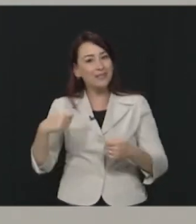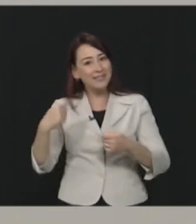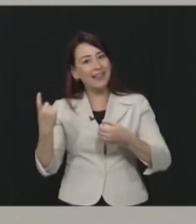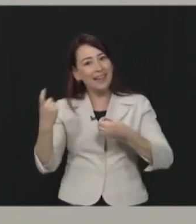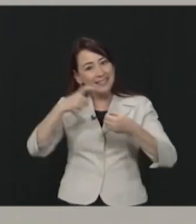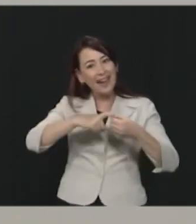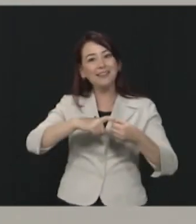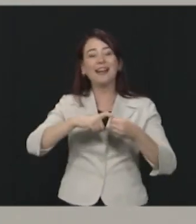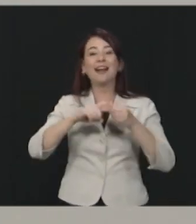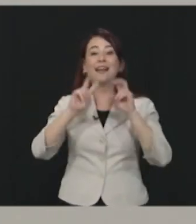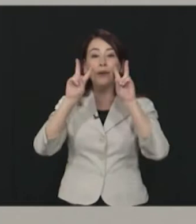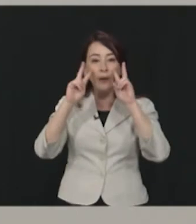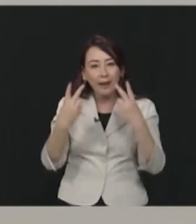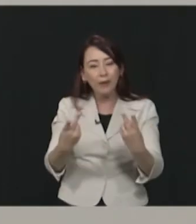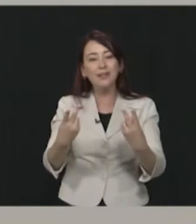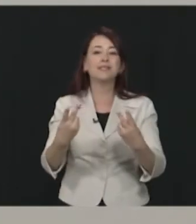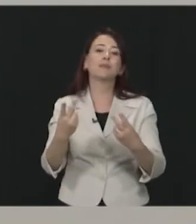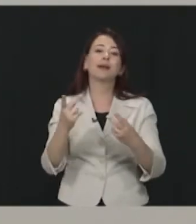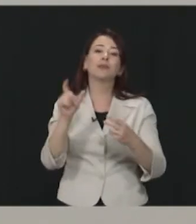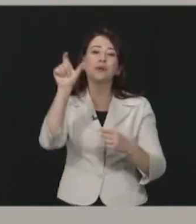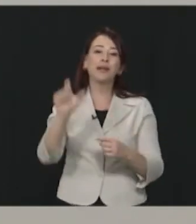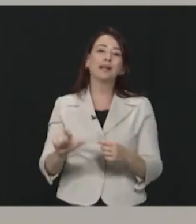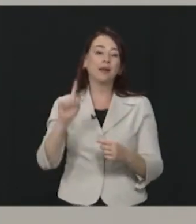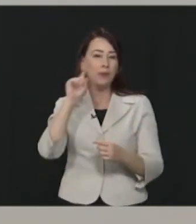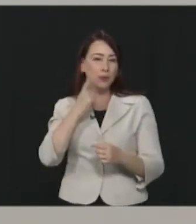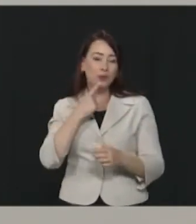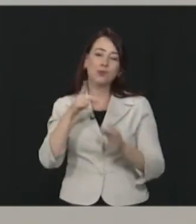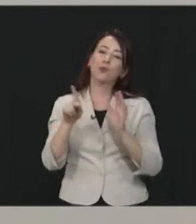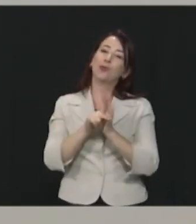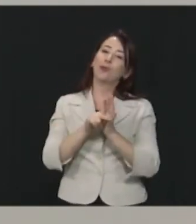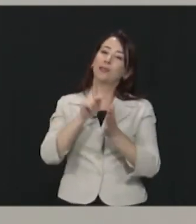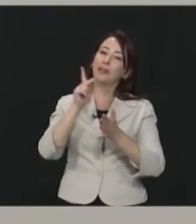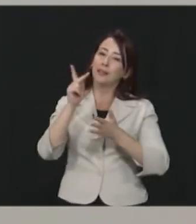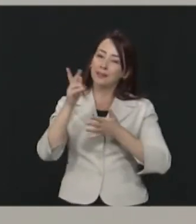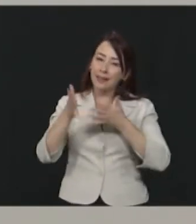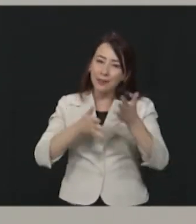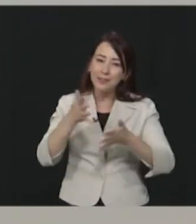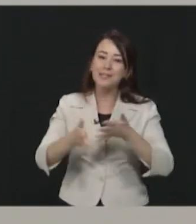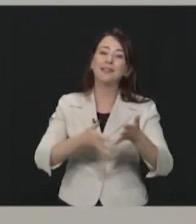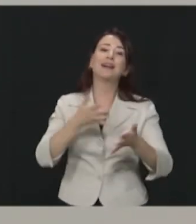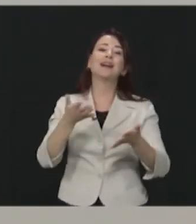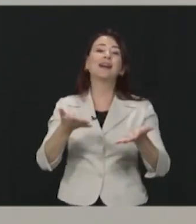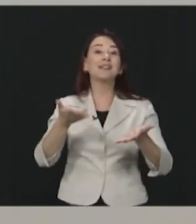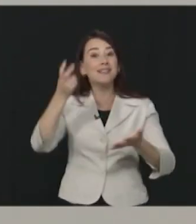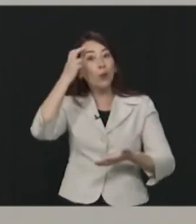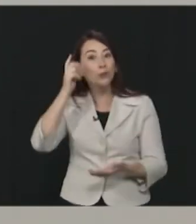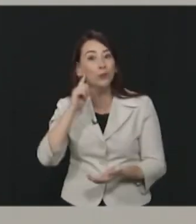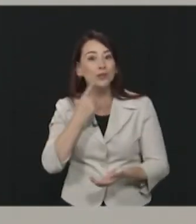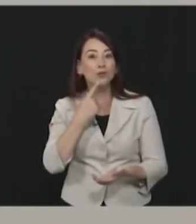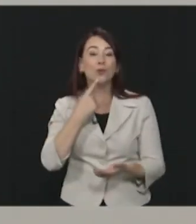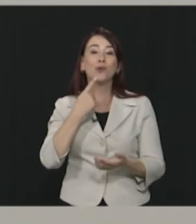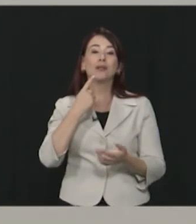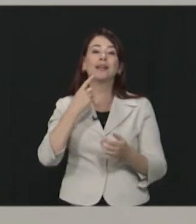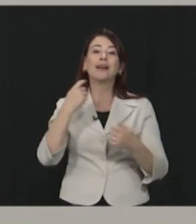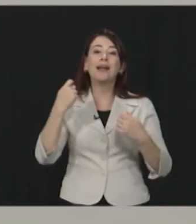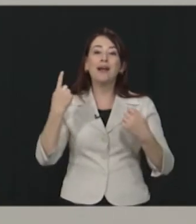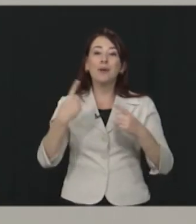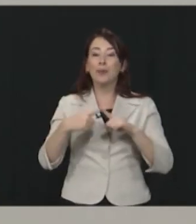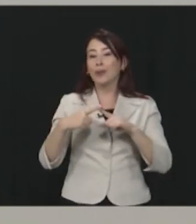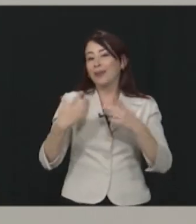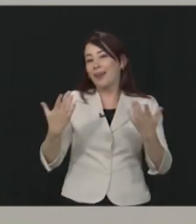gente precisa resgatar e o reconhecimento da pessoa surda, da língua de sinais, da cultura